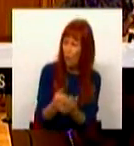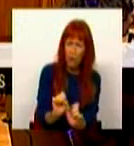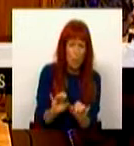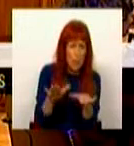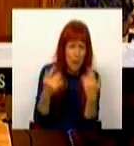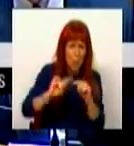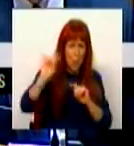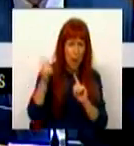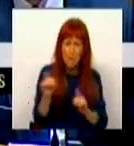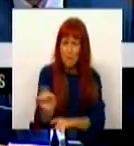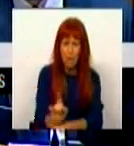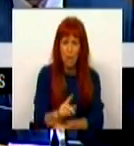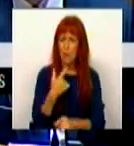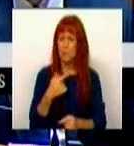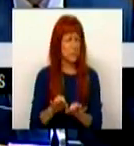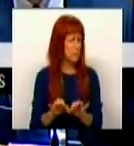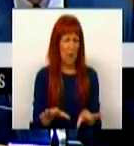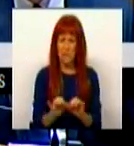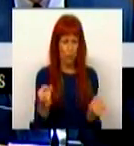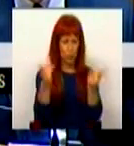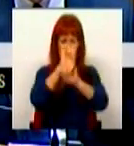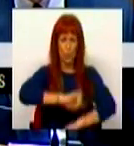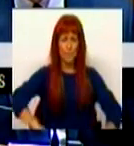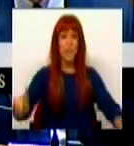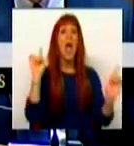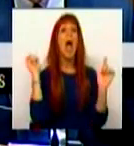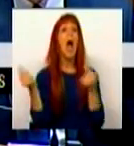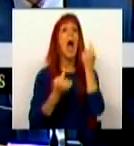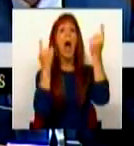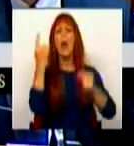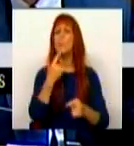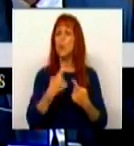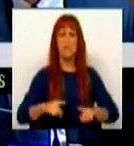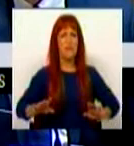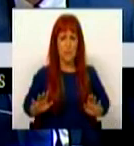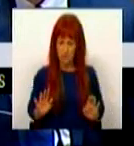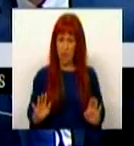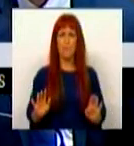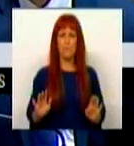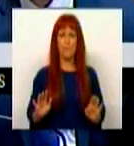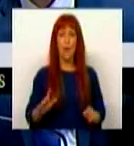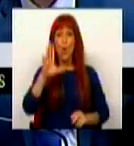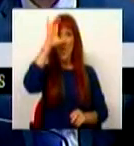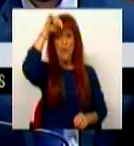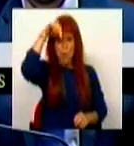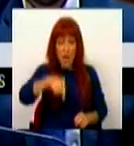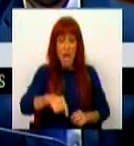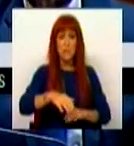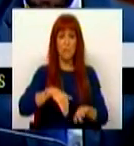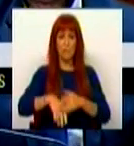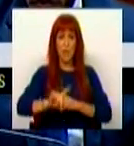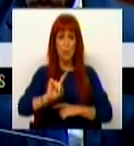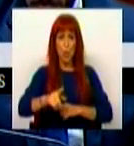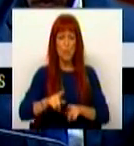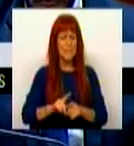no primeiro ano. Não é a mesma coisa, é algo muito diferente. O que este Governo fez